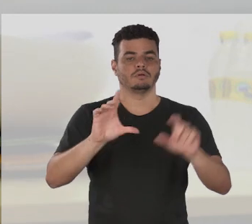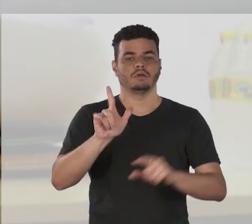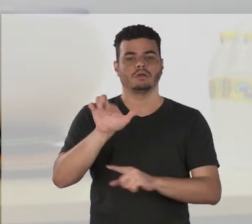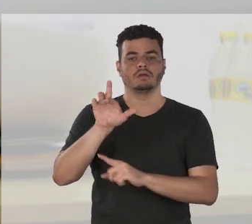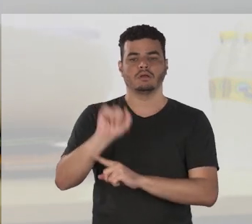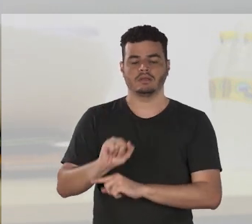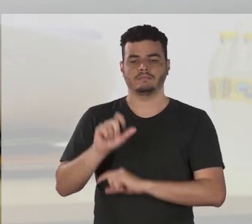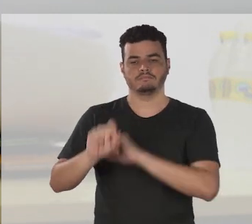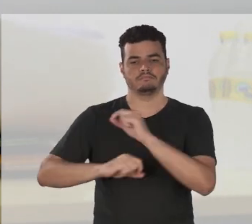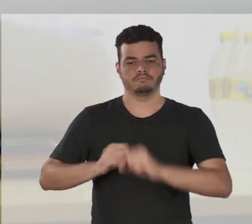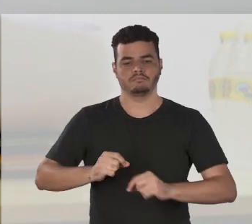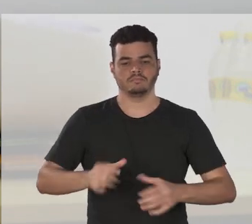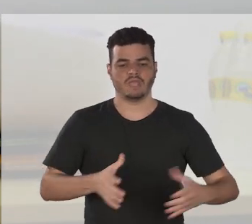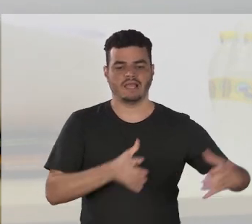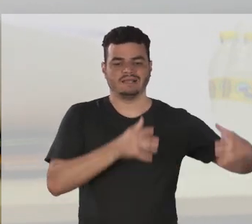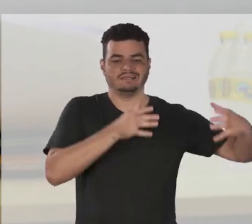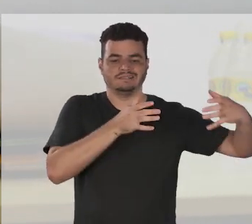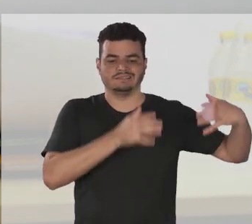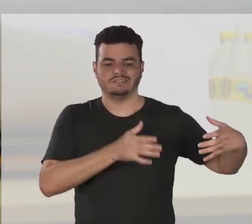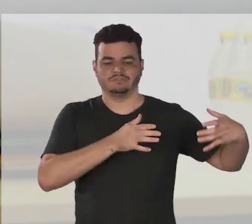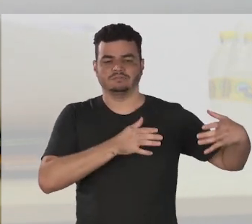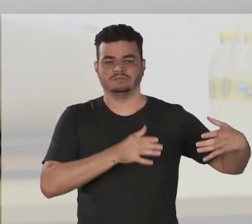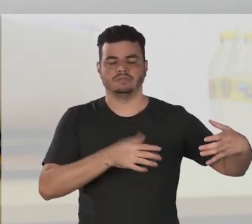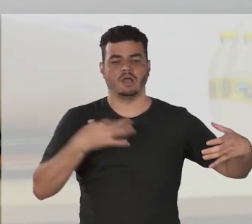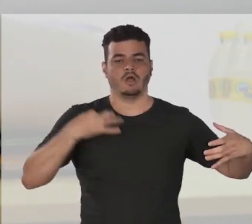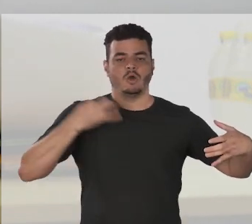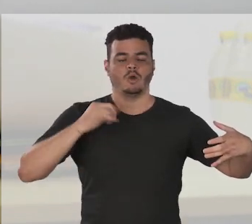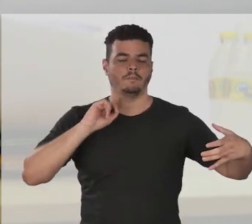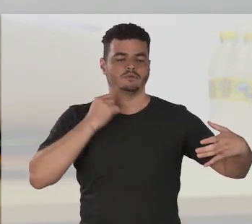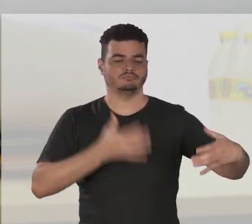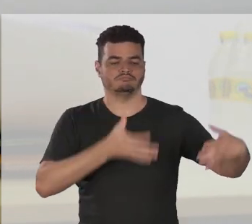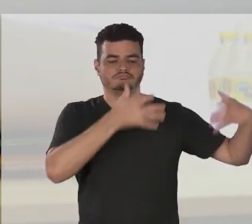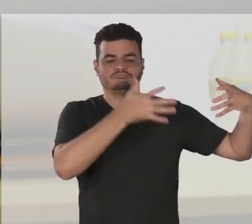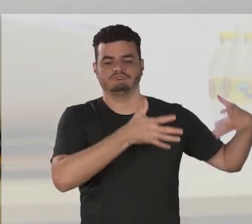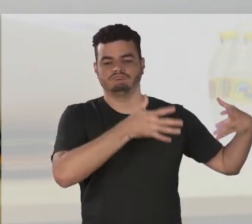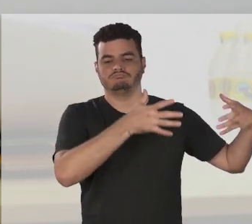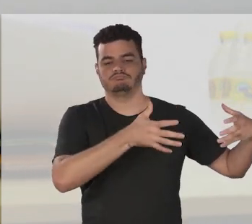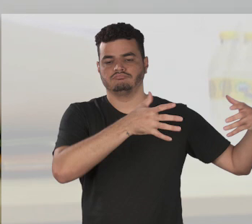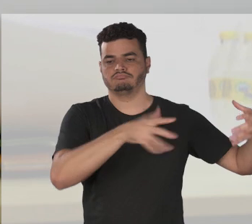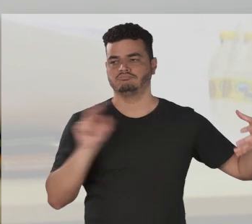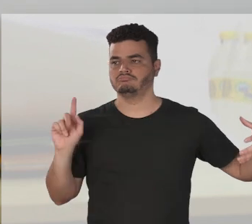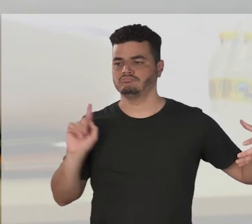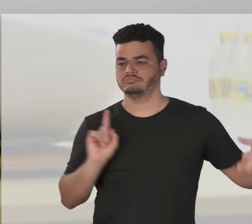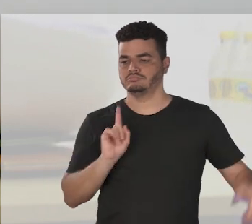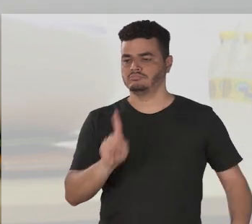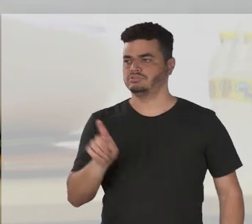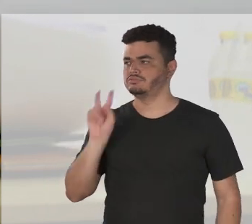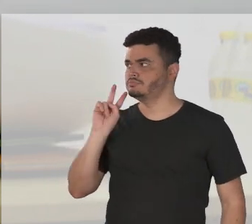né, leva uma cesta e vem com sua roupa lavada por sua mãe, e um